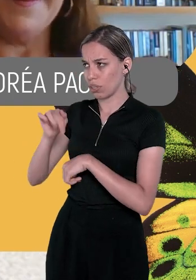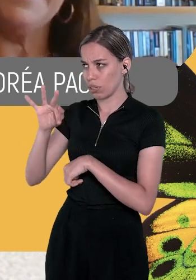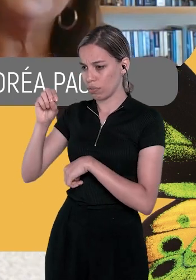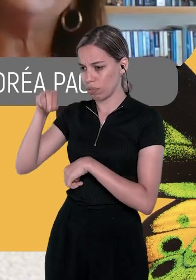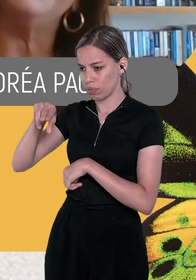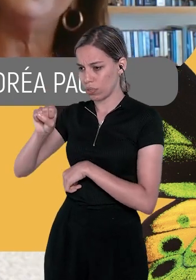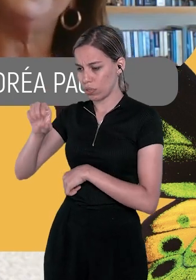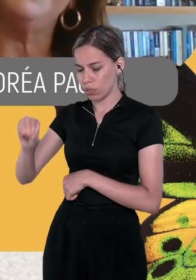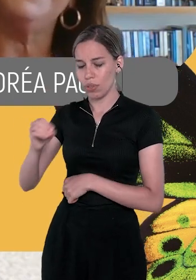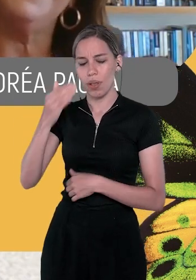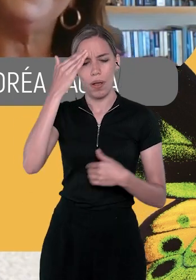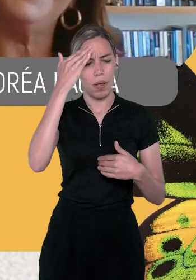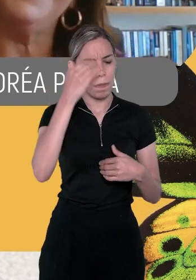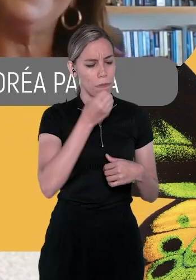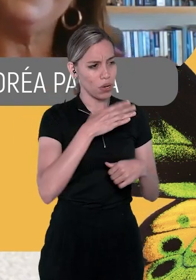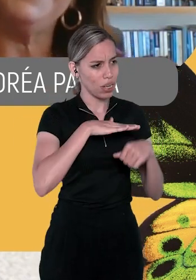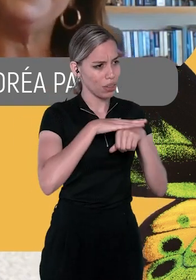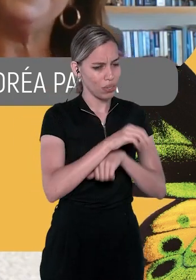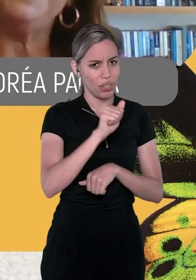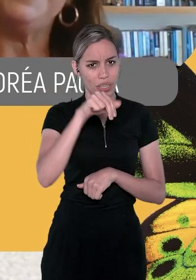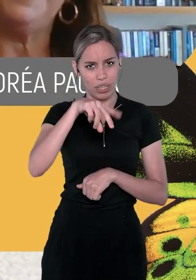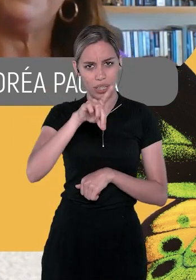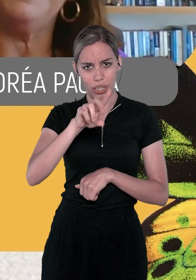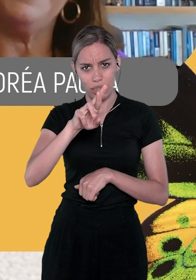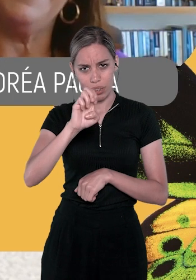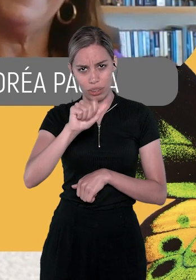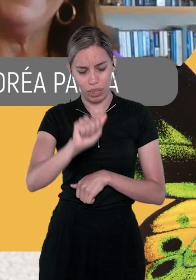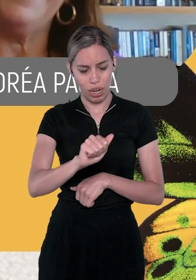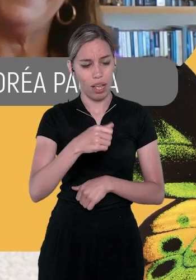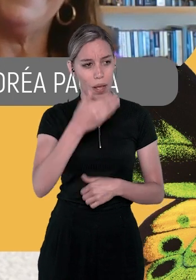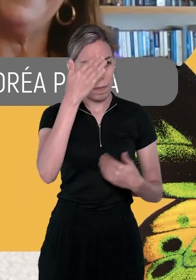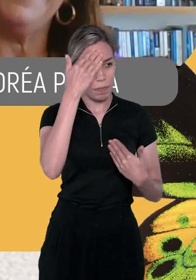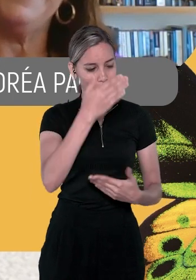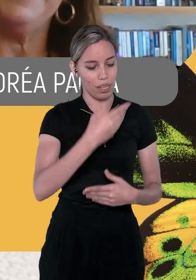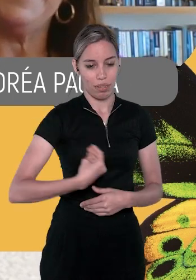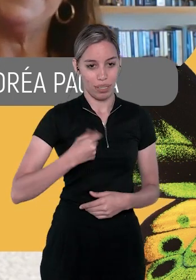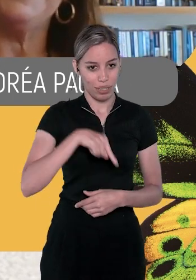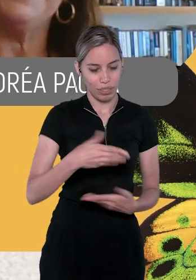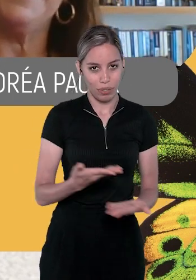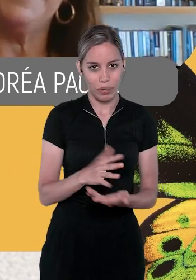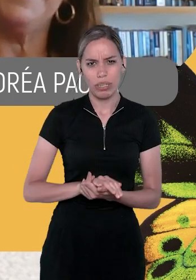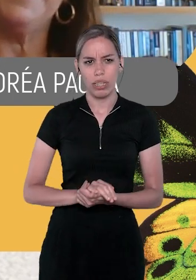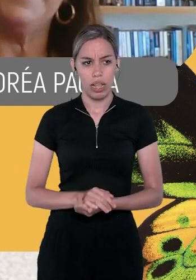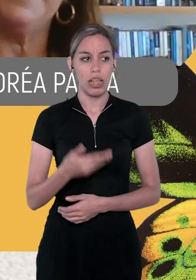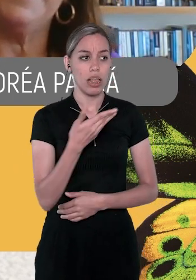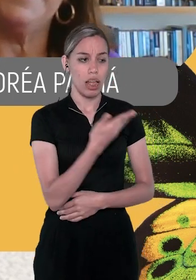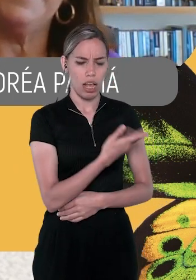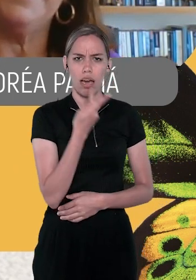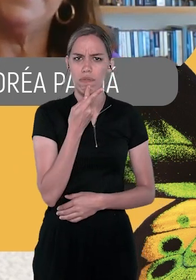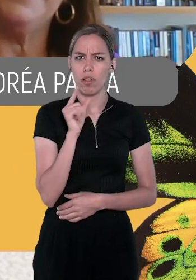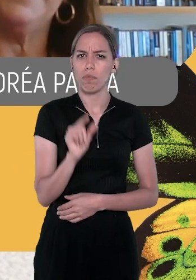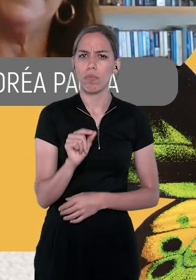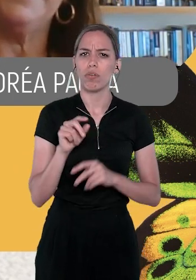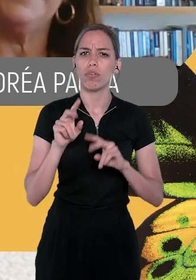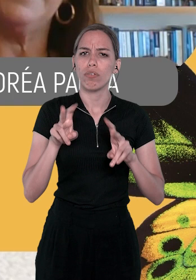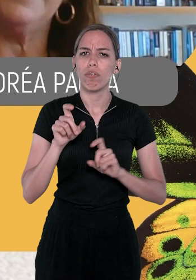André. Querida, muito obrigado por estar aqui com a gente. O jornalista e escritor Sérgio Abranches é um homem branco, de